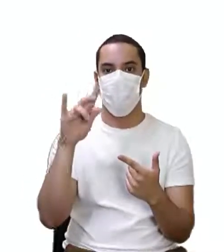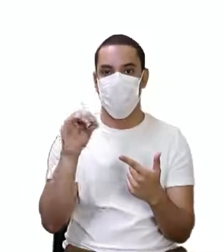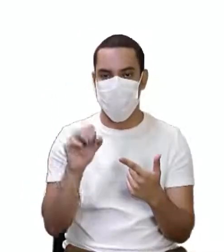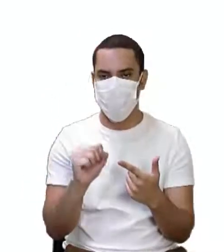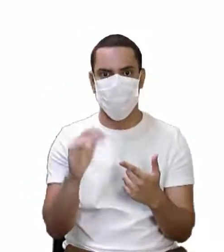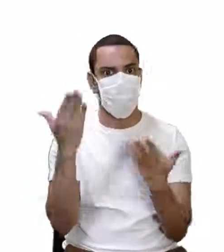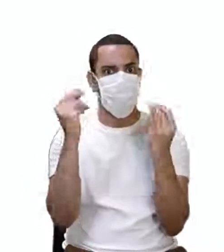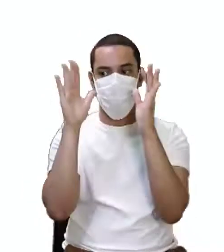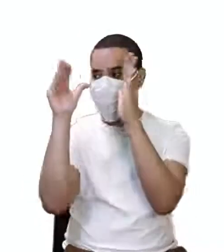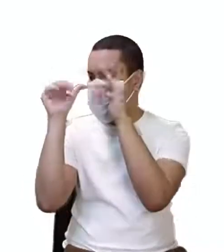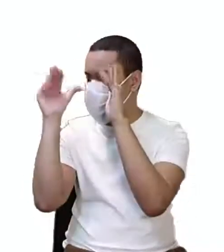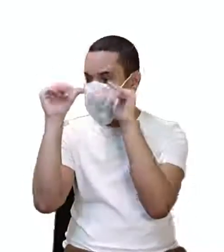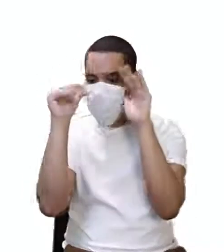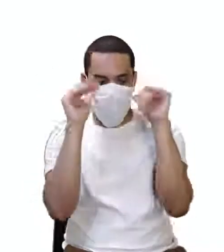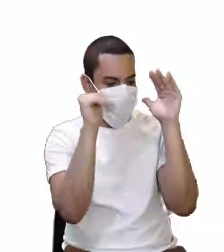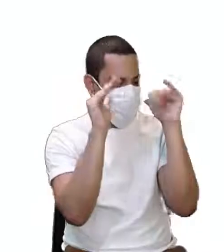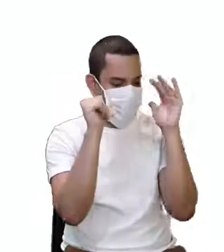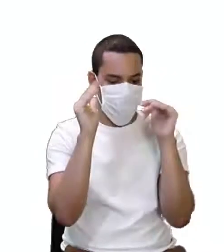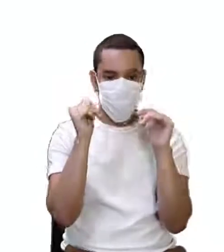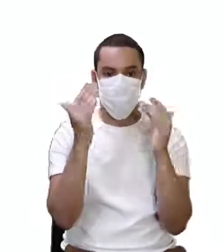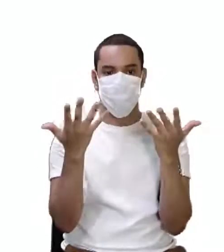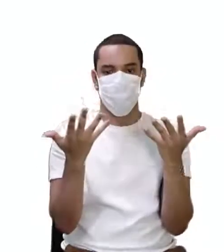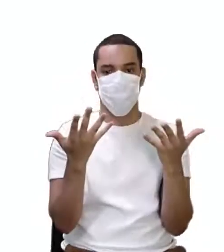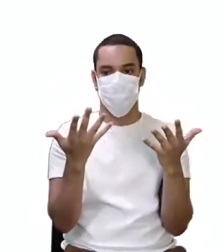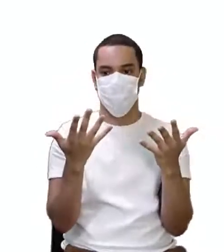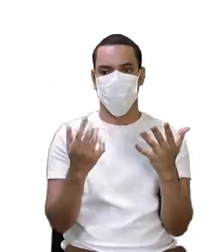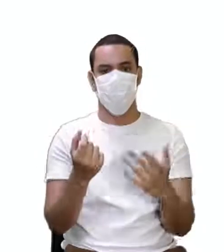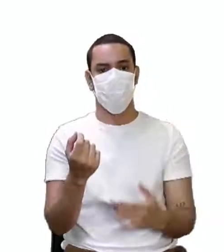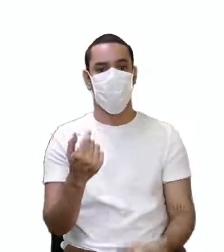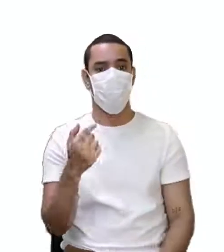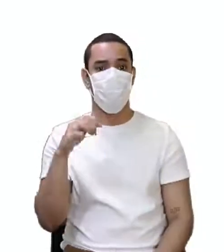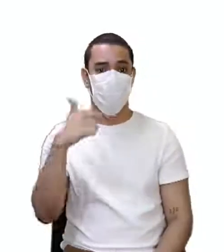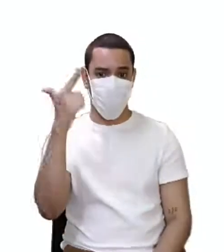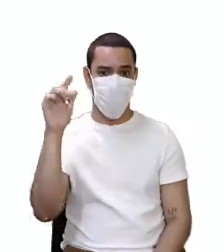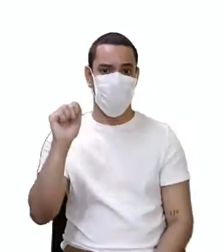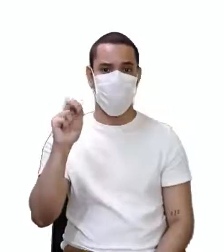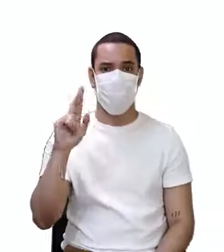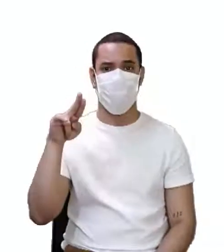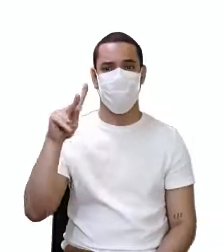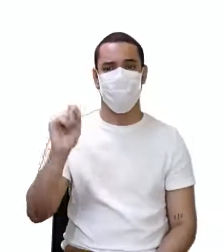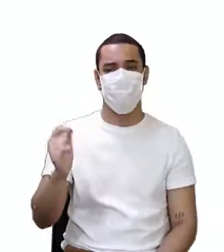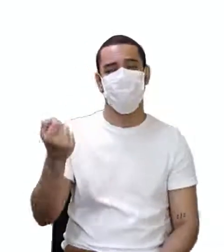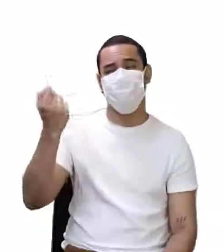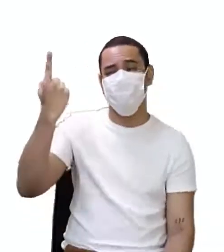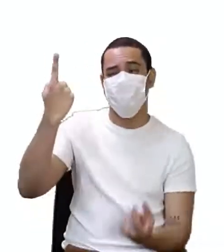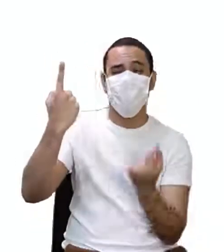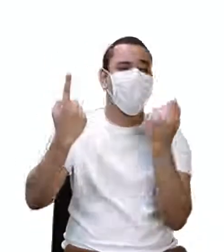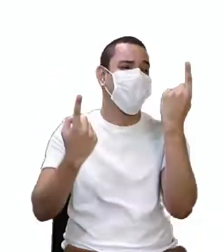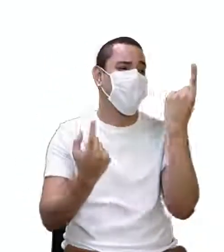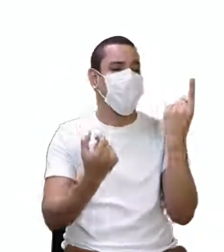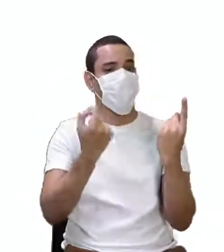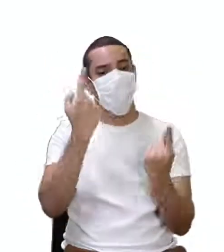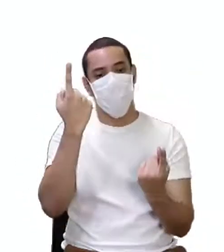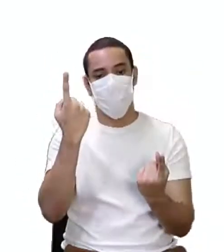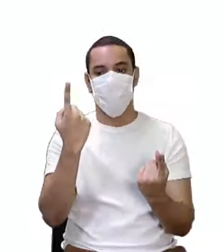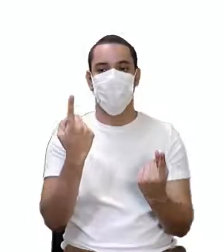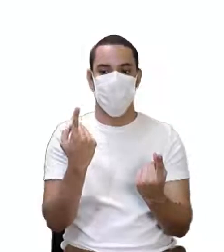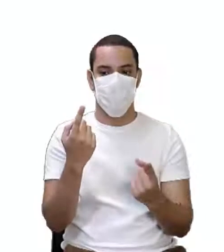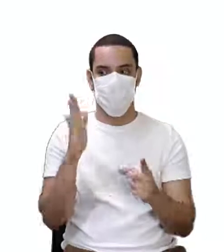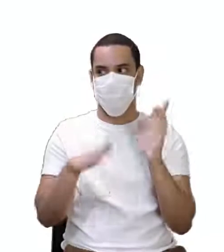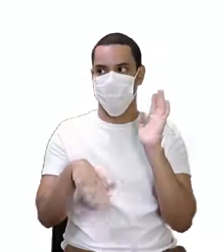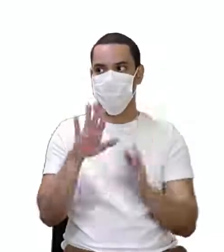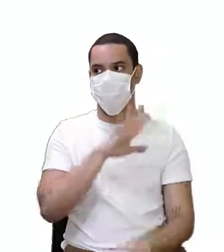extremamente curiosos. O aranha, esporadicamente, ele pode descer também, mas é mais difícil. Esses animais de grande